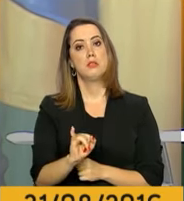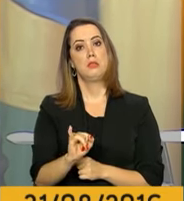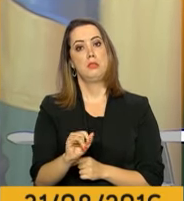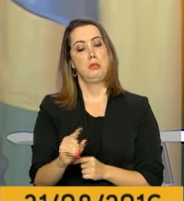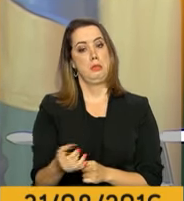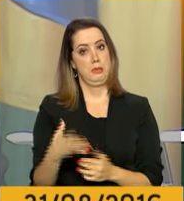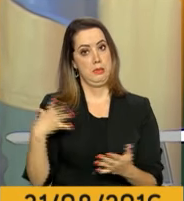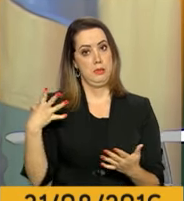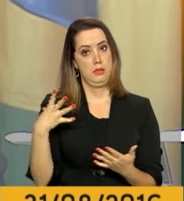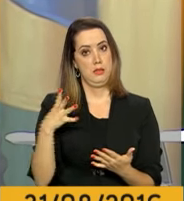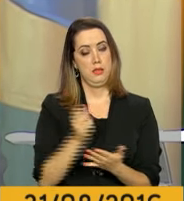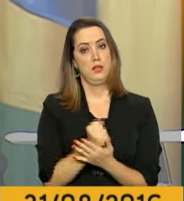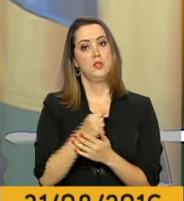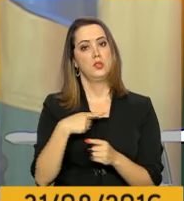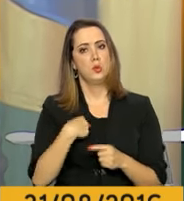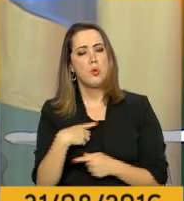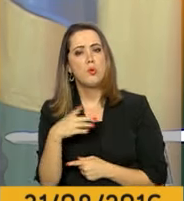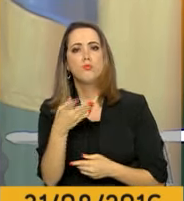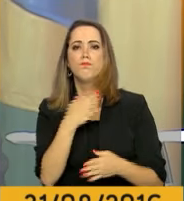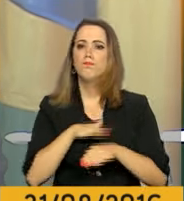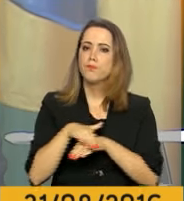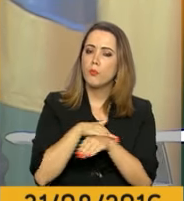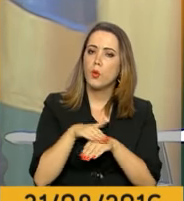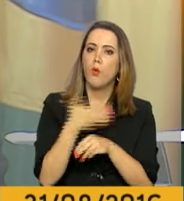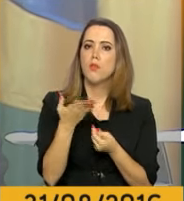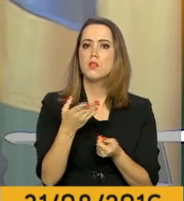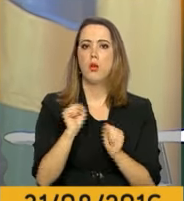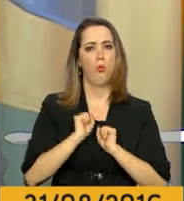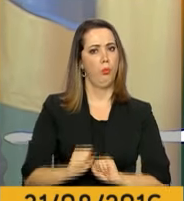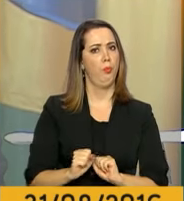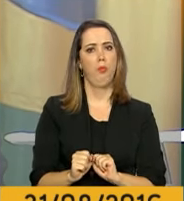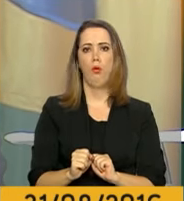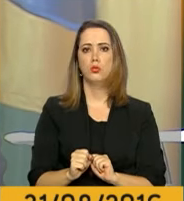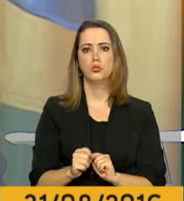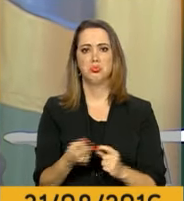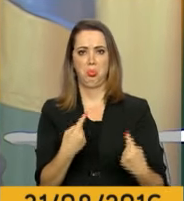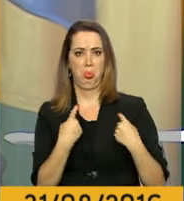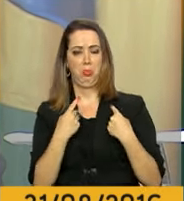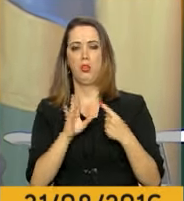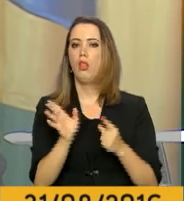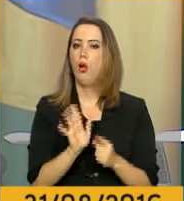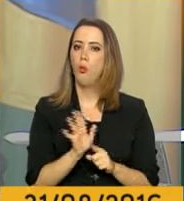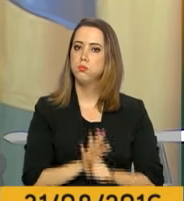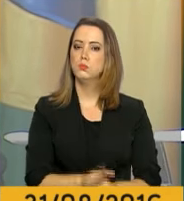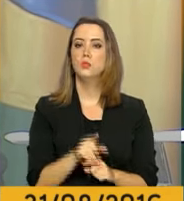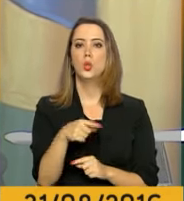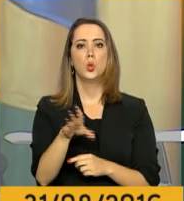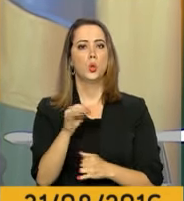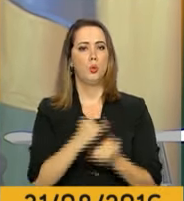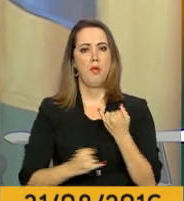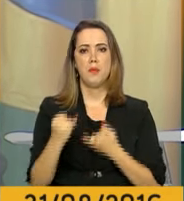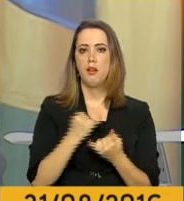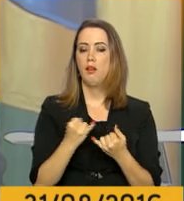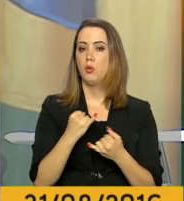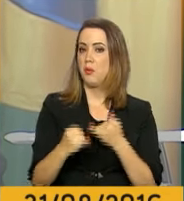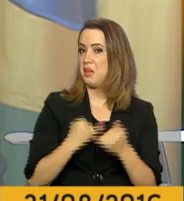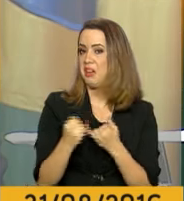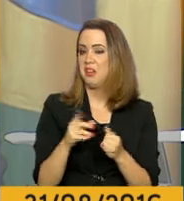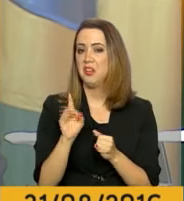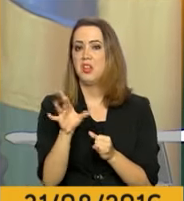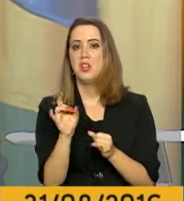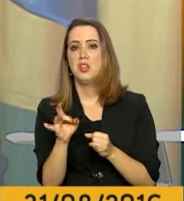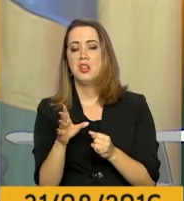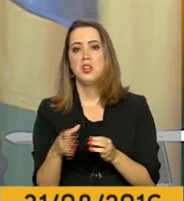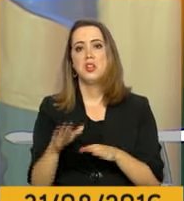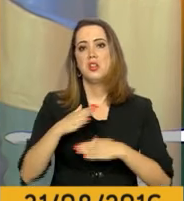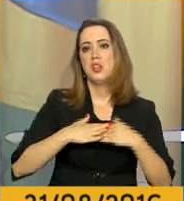confesso que vou trocar uma ideia sobre isso. Não é possível tolerar, porque agora isso aqui não é brincadeira. E nem ação entre amigos, e nem